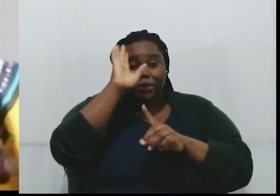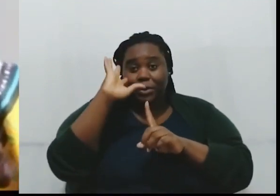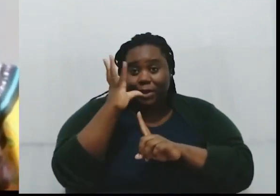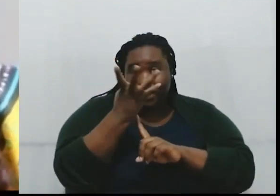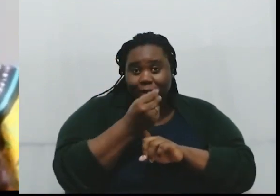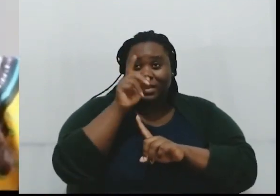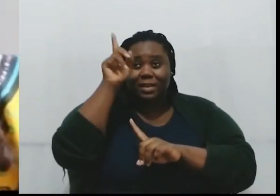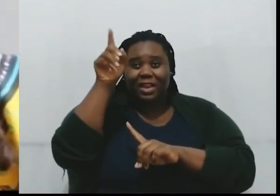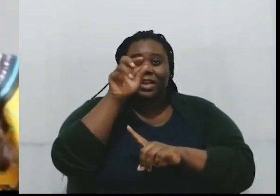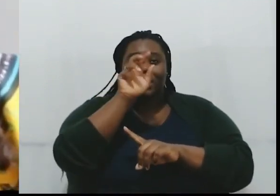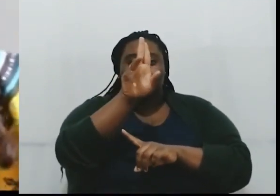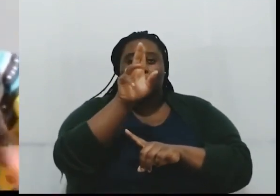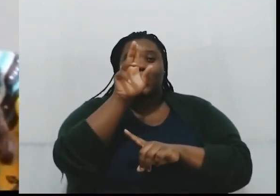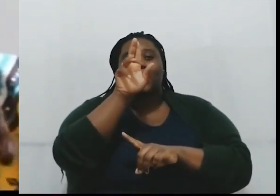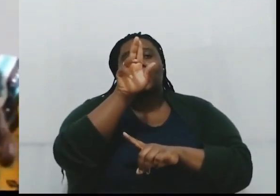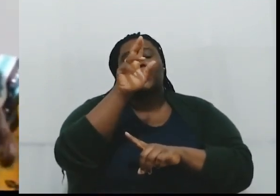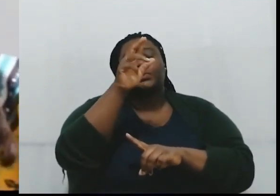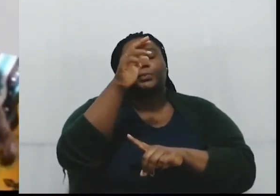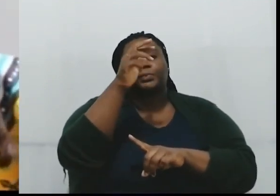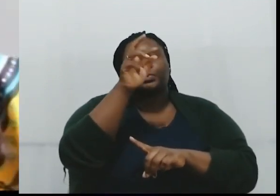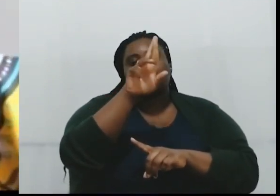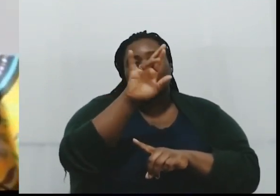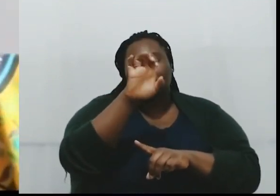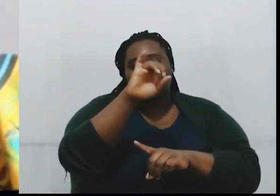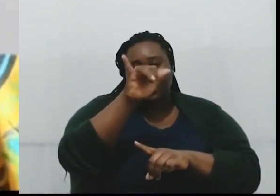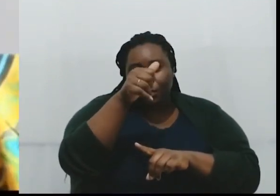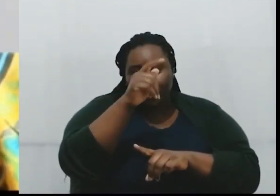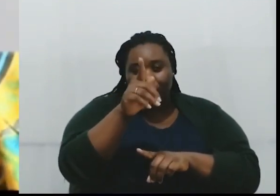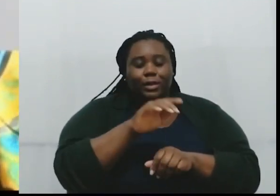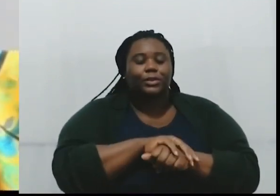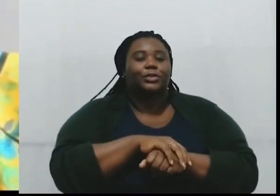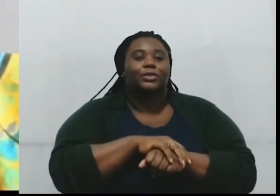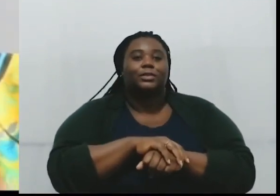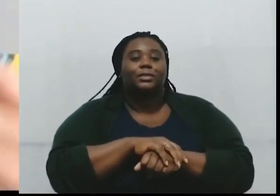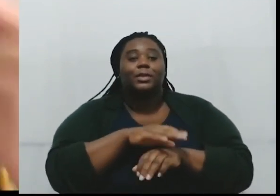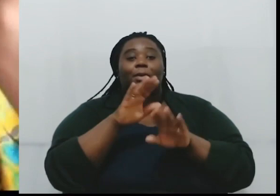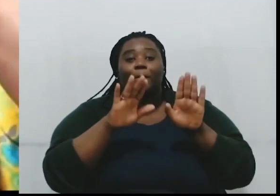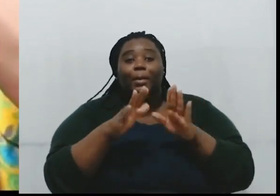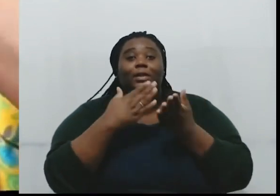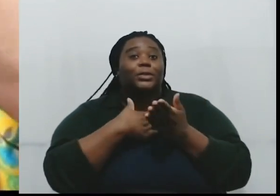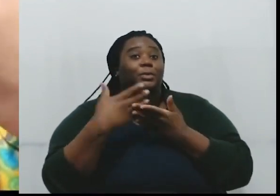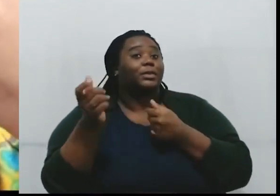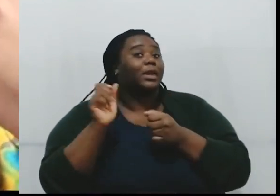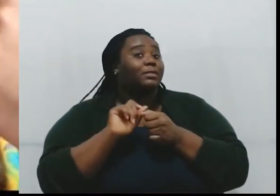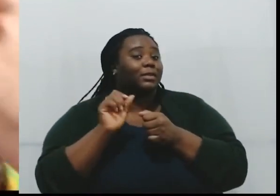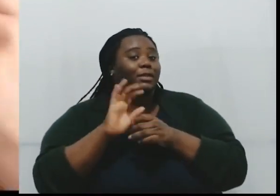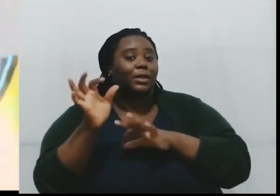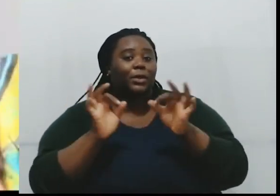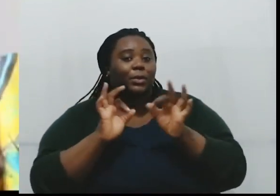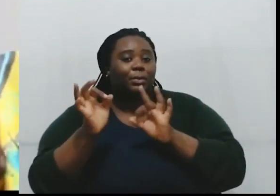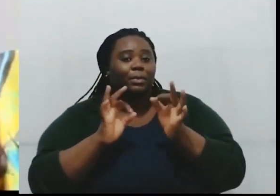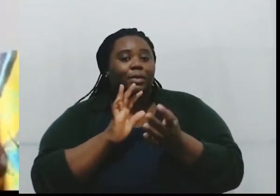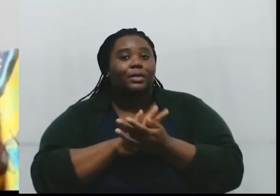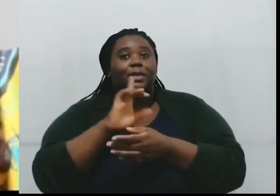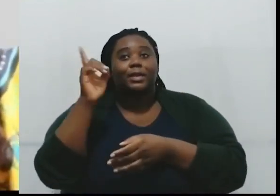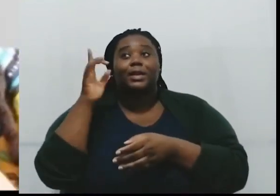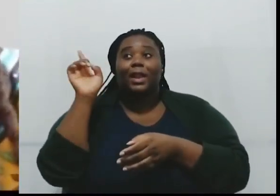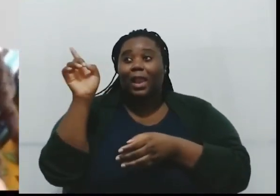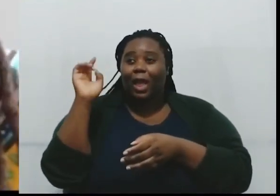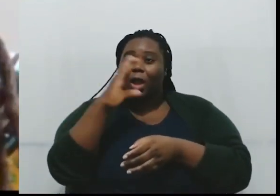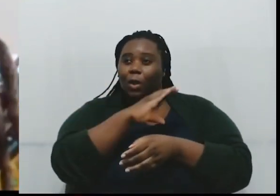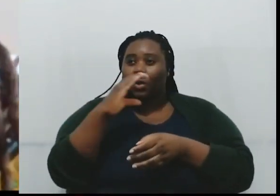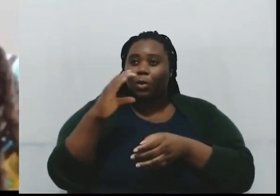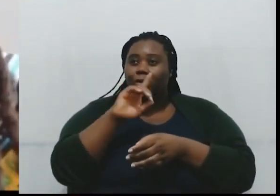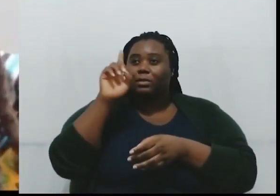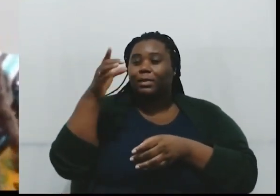na época do Rio. Mas, paralelo a isso, eu comecei a fazer um projeto que, na época, Ana Kfouri coordenava, lá no Sesc Tijuca.